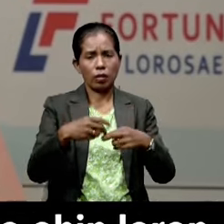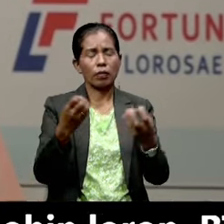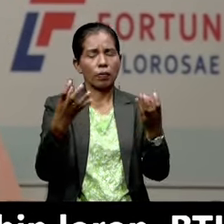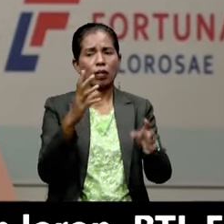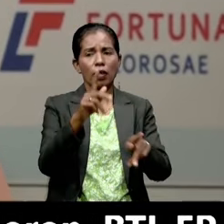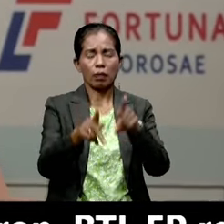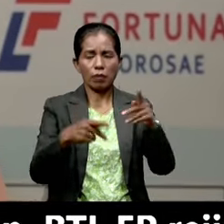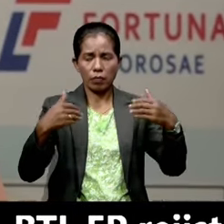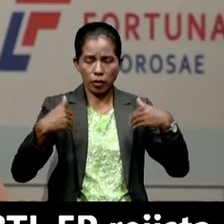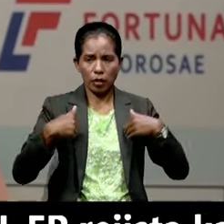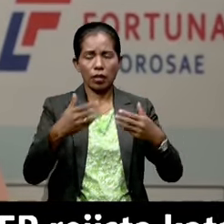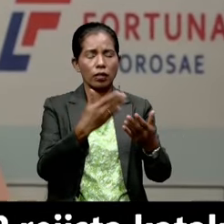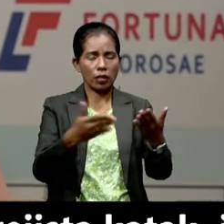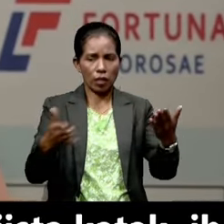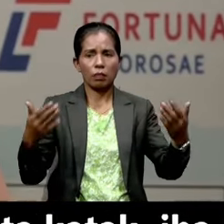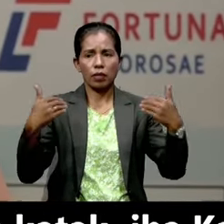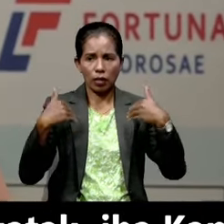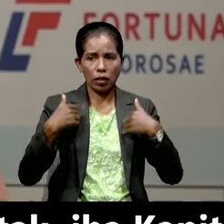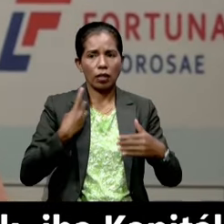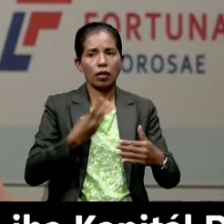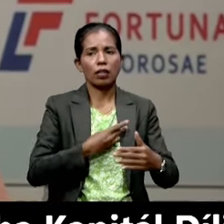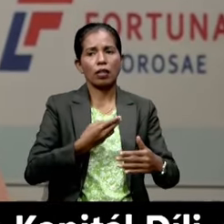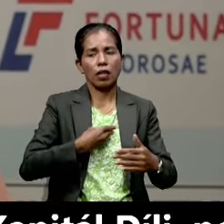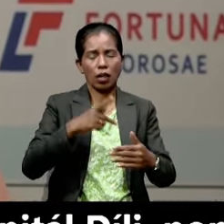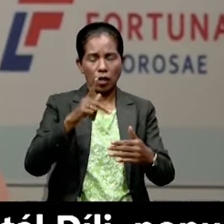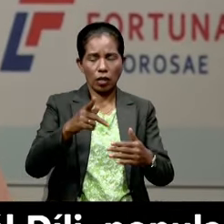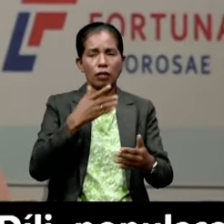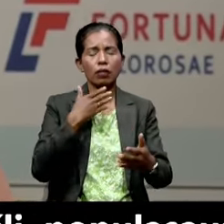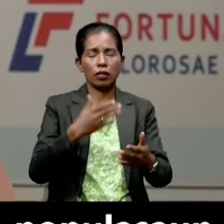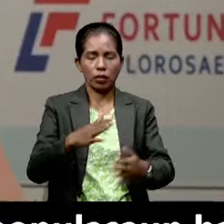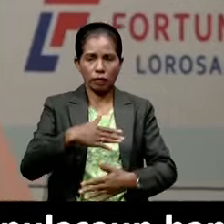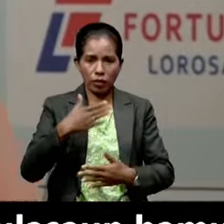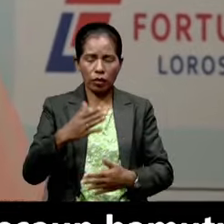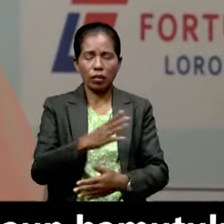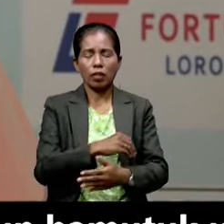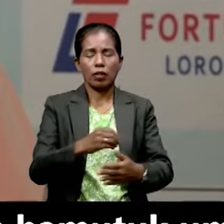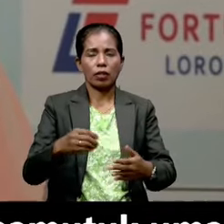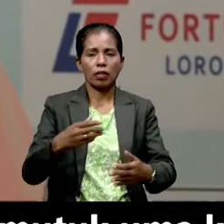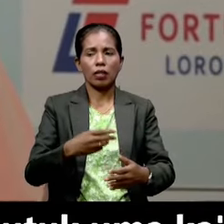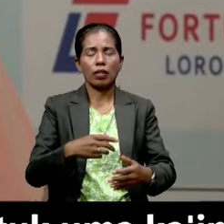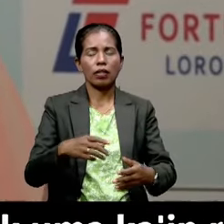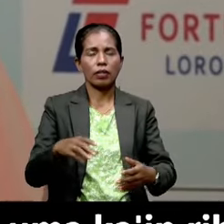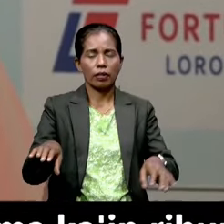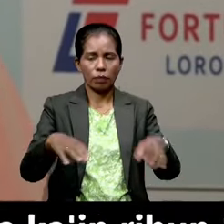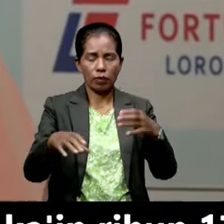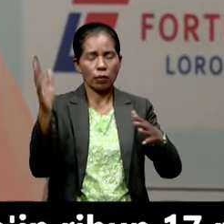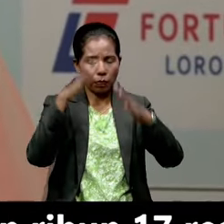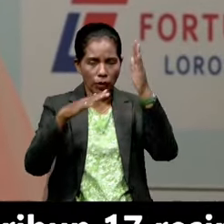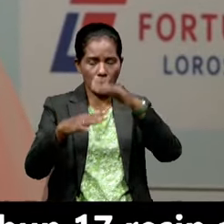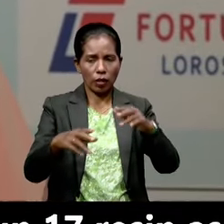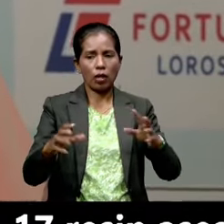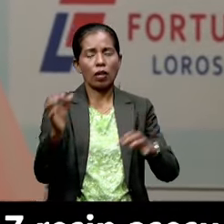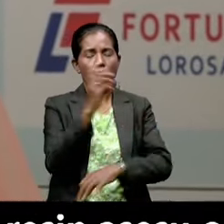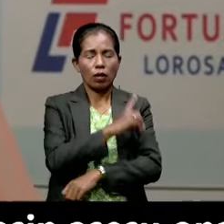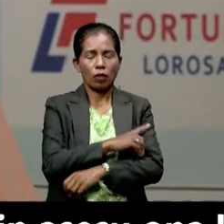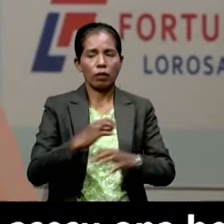ia equipamento mos, ia itini atitude servisu mos problema, itini lorong fieres mos problema, B mos problema,